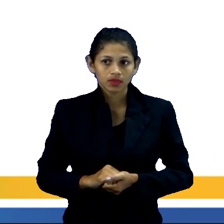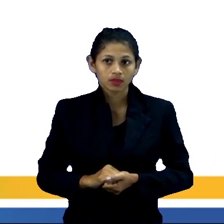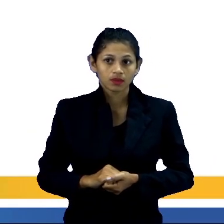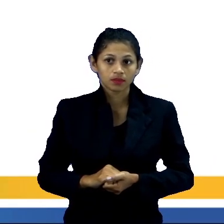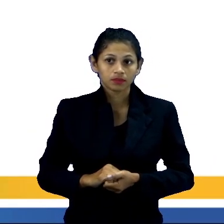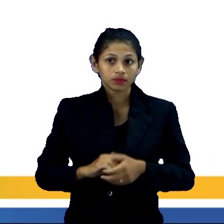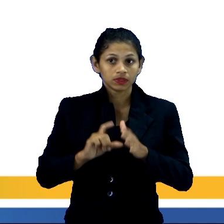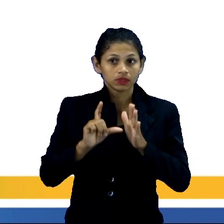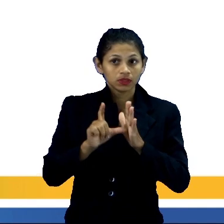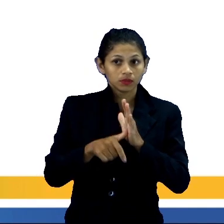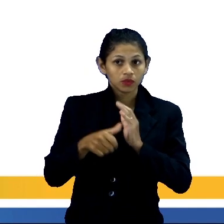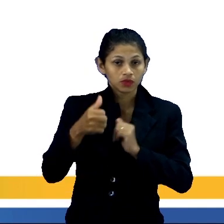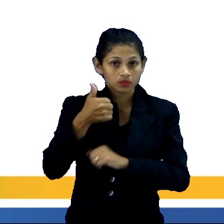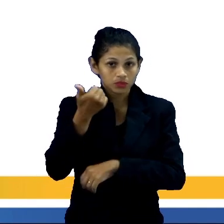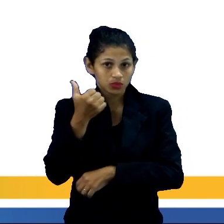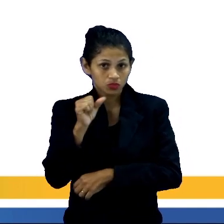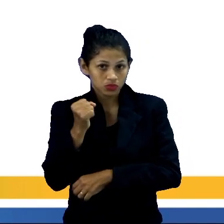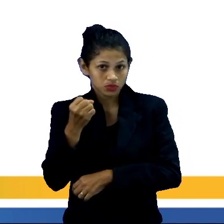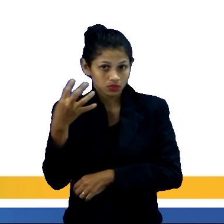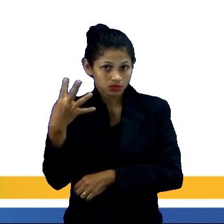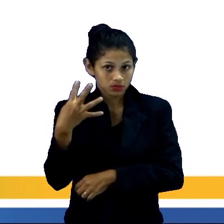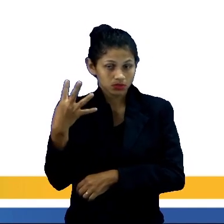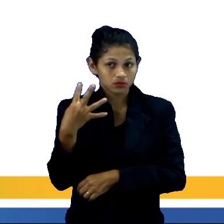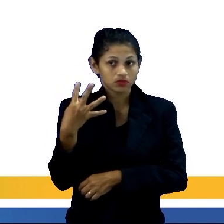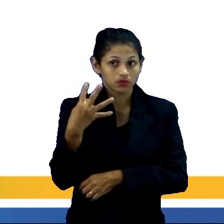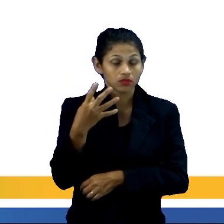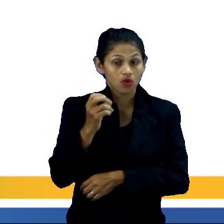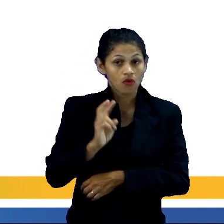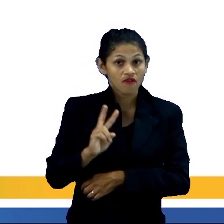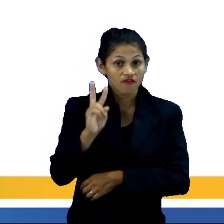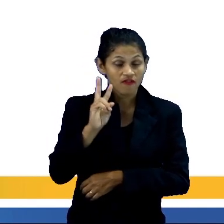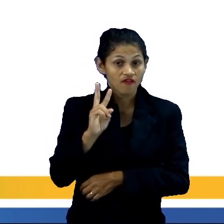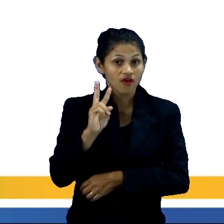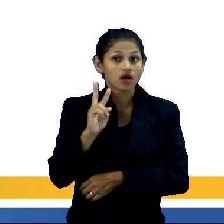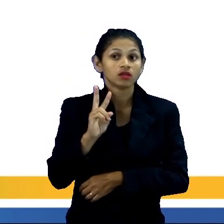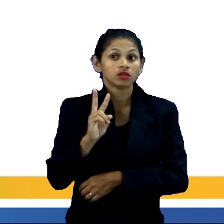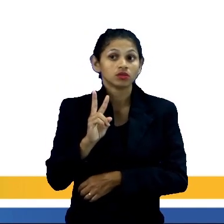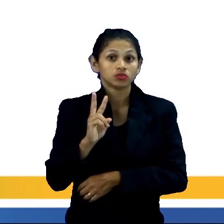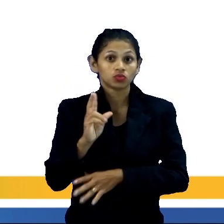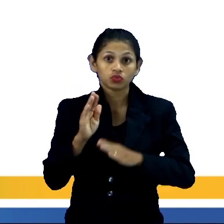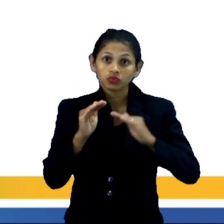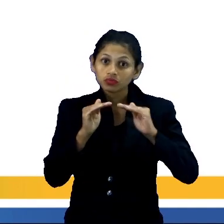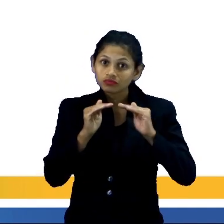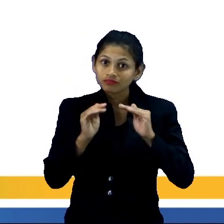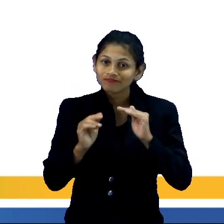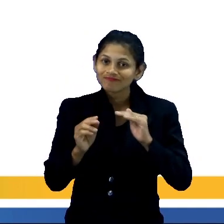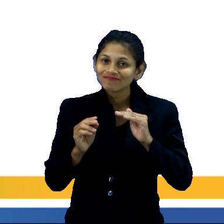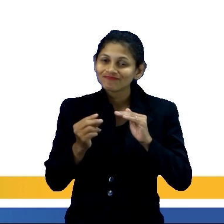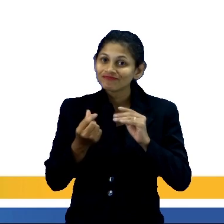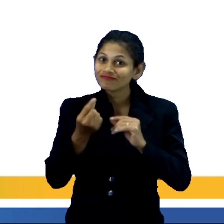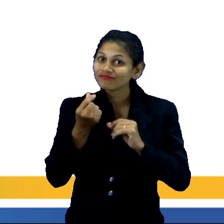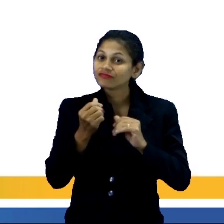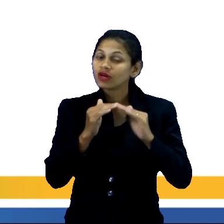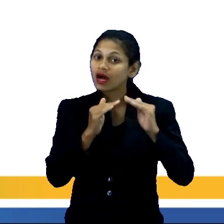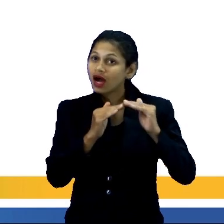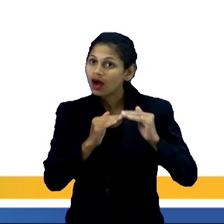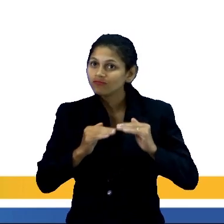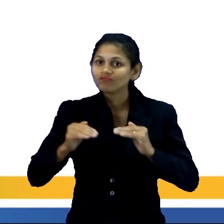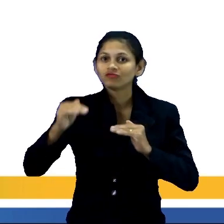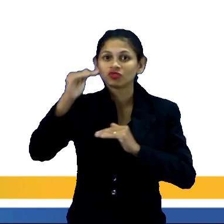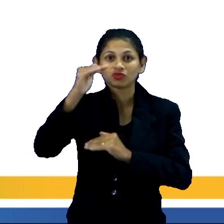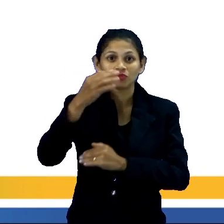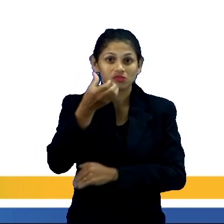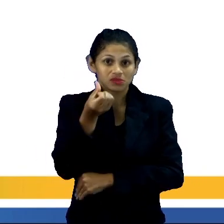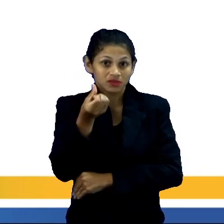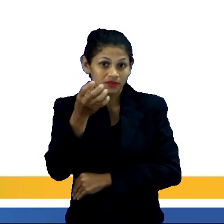Mais tarde, em 1844, o valor da tarifa para os produtos importados aumentou para 60%.